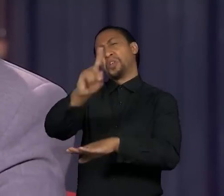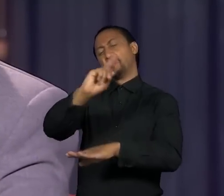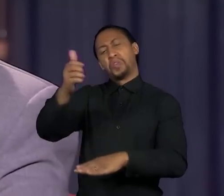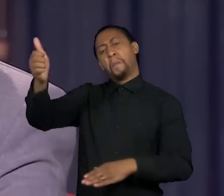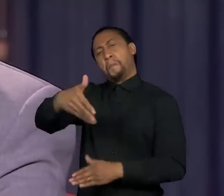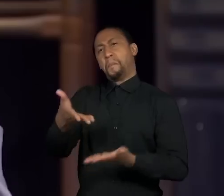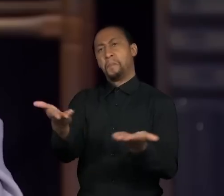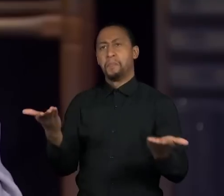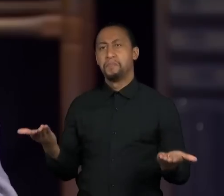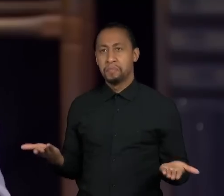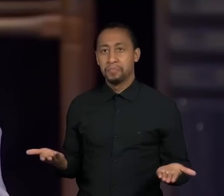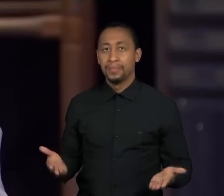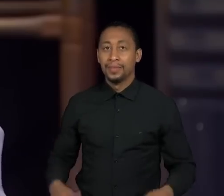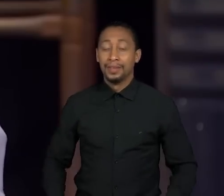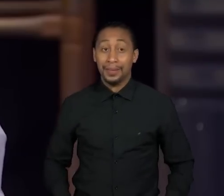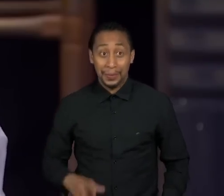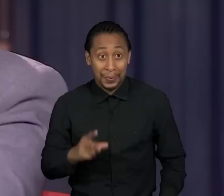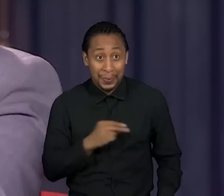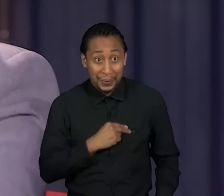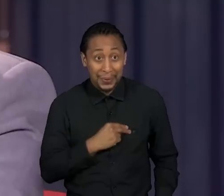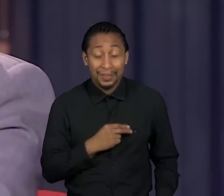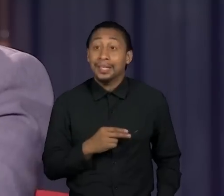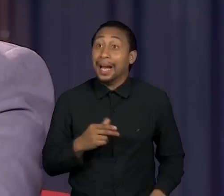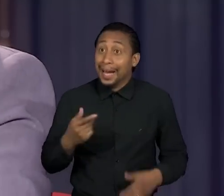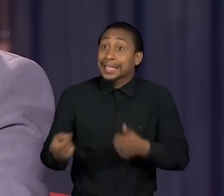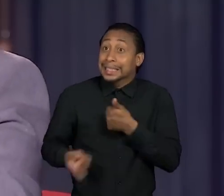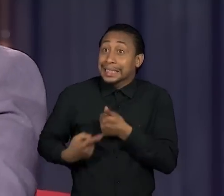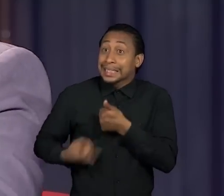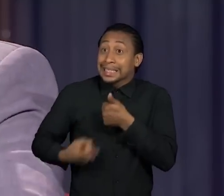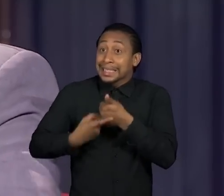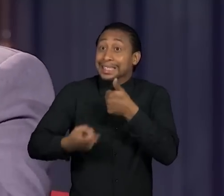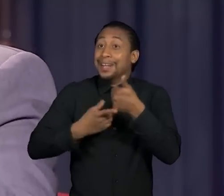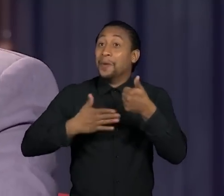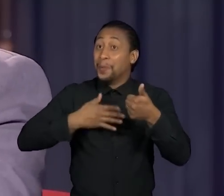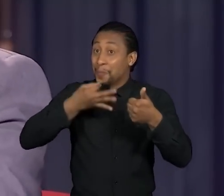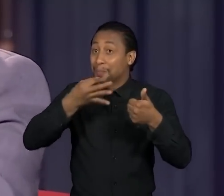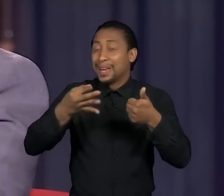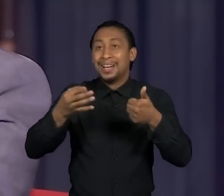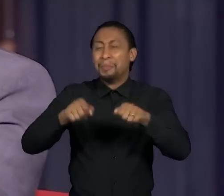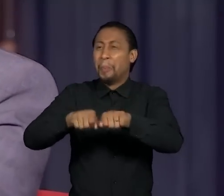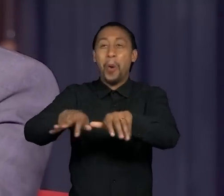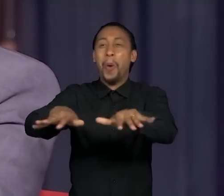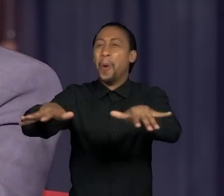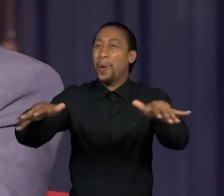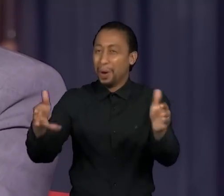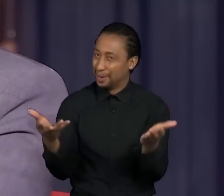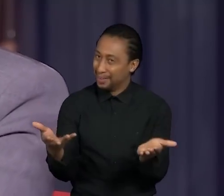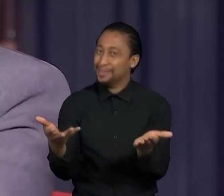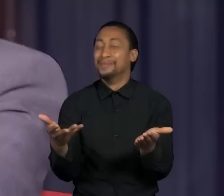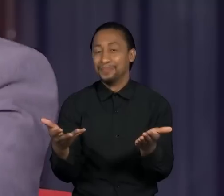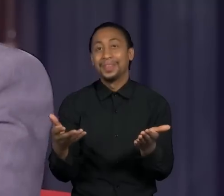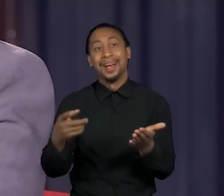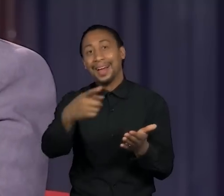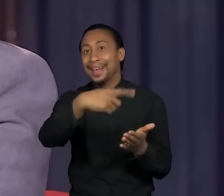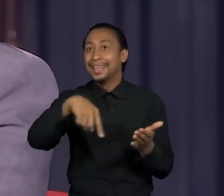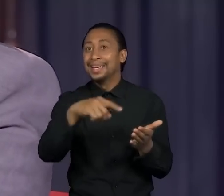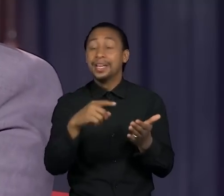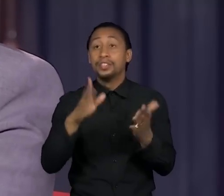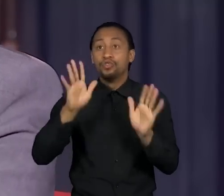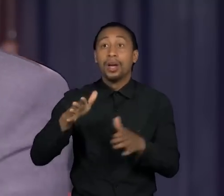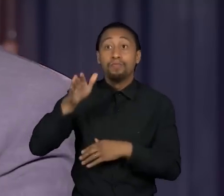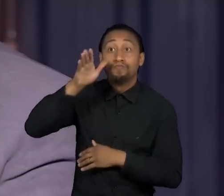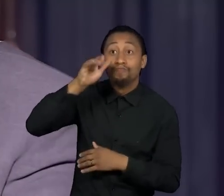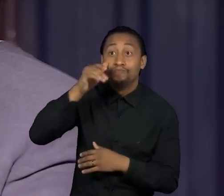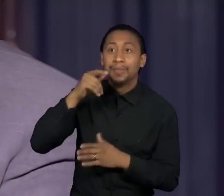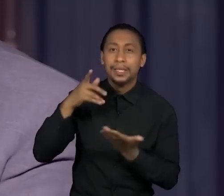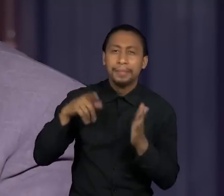merda? E aí deu um monte de curtida esse comentário, a galera repercutiu e tal. E aí eles já estavam meio que